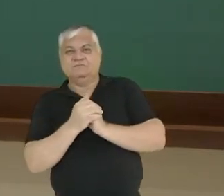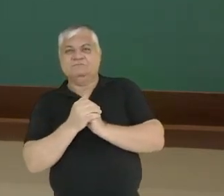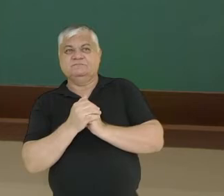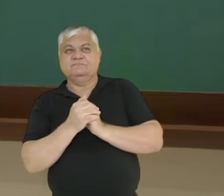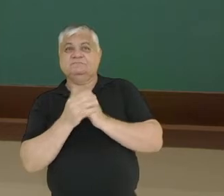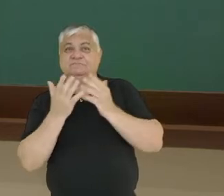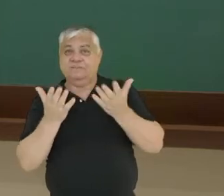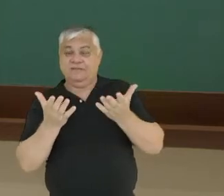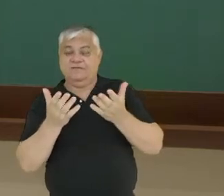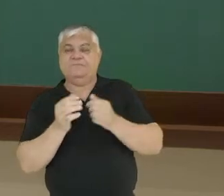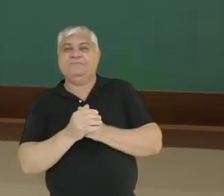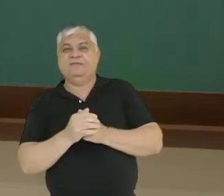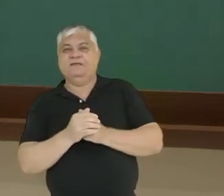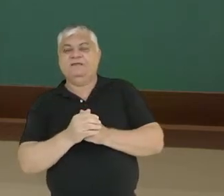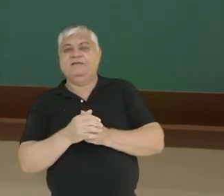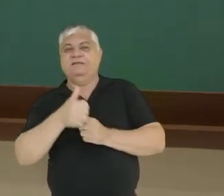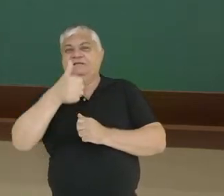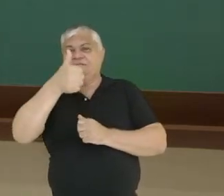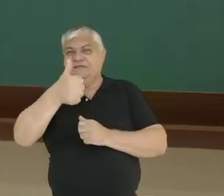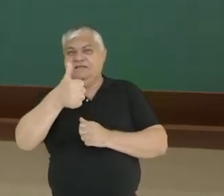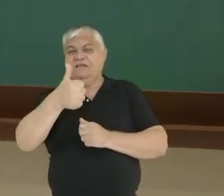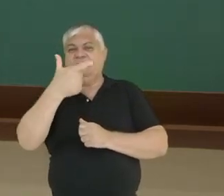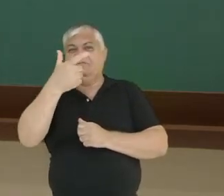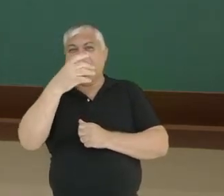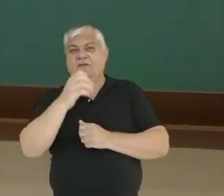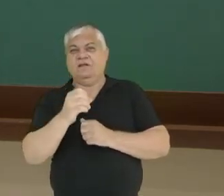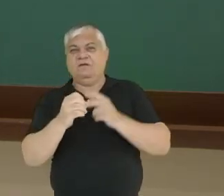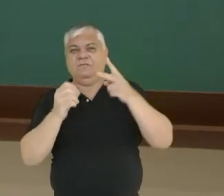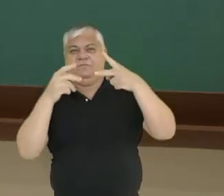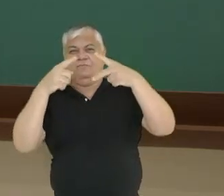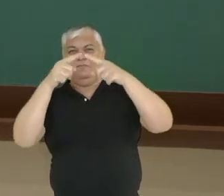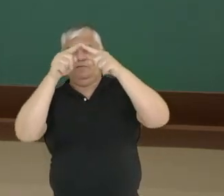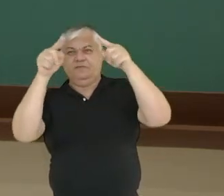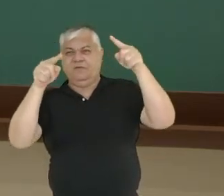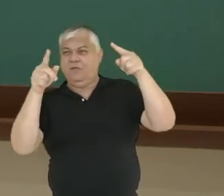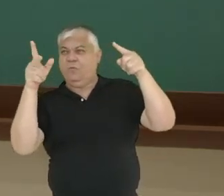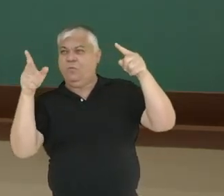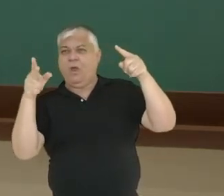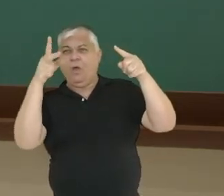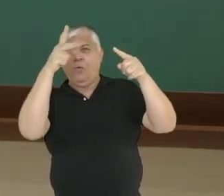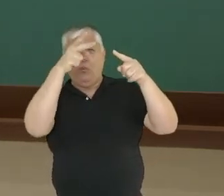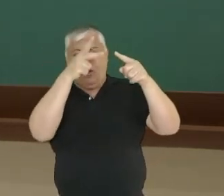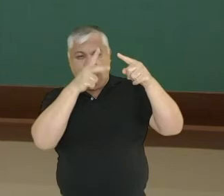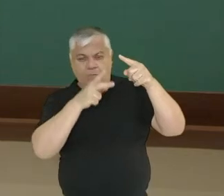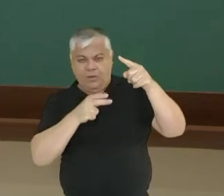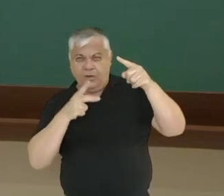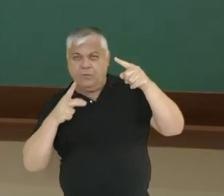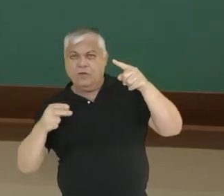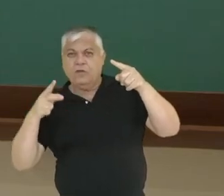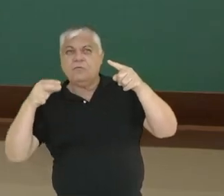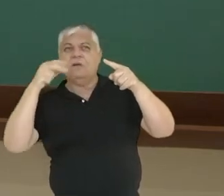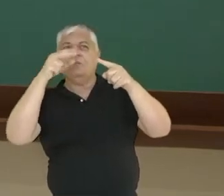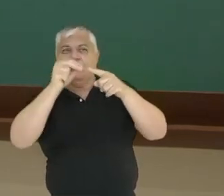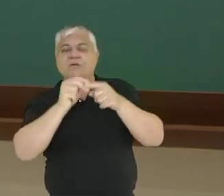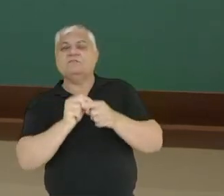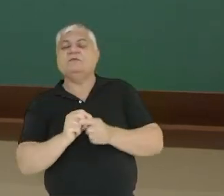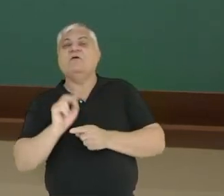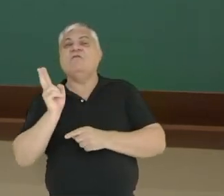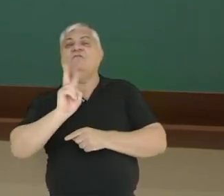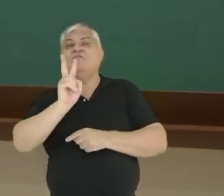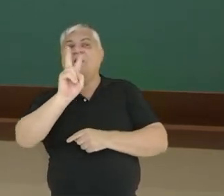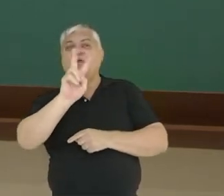ou seja, ele tem os mesmos lados com as mesmas medidas, os valores dos ângulos